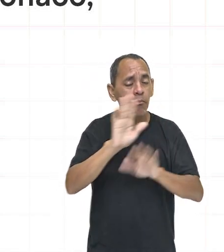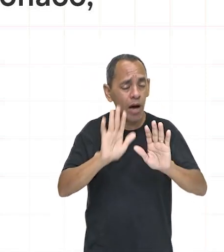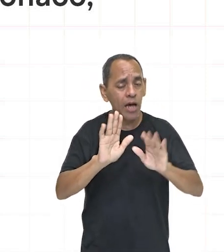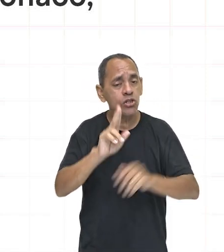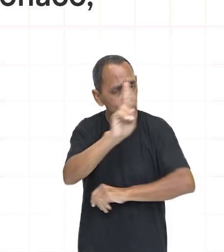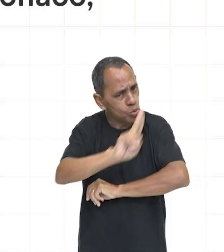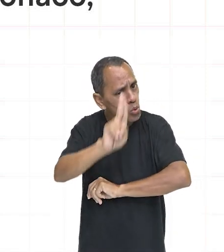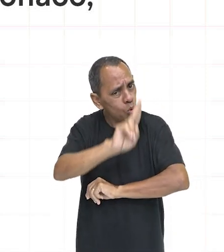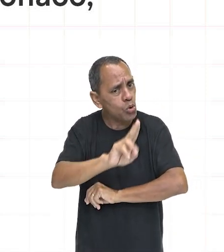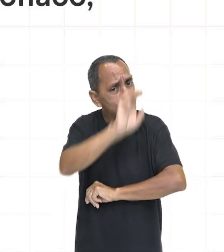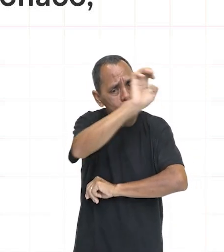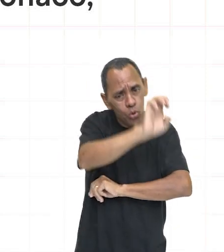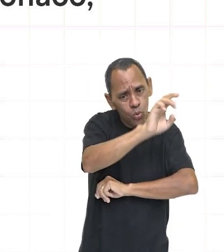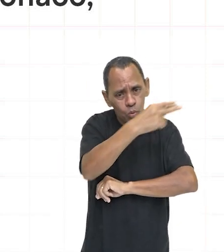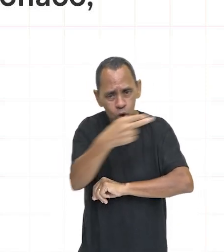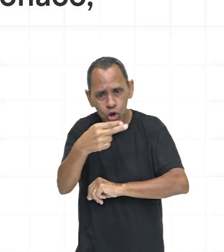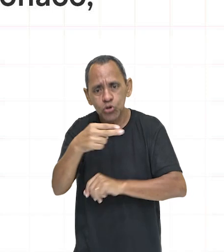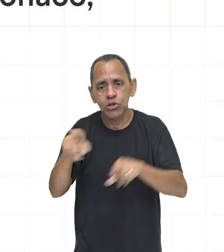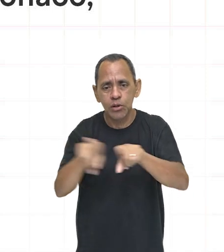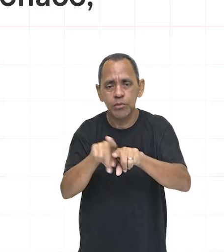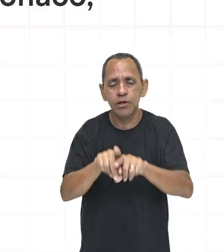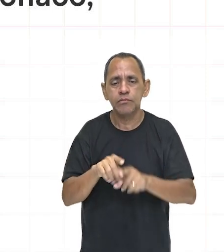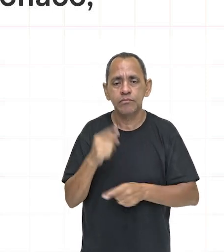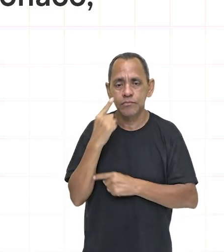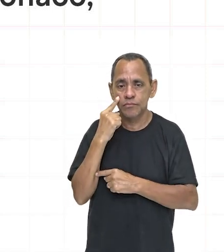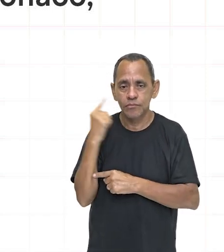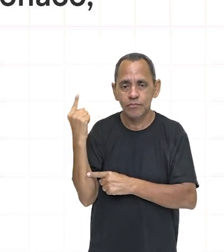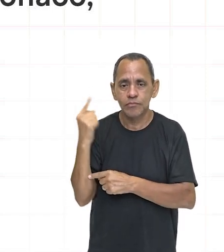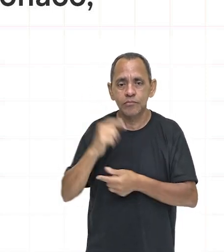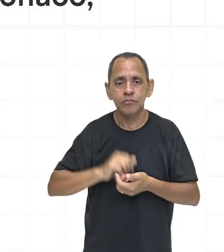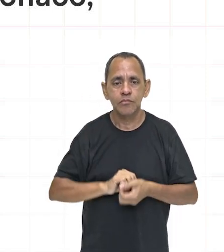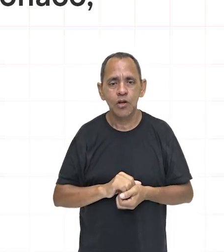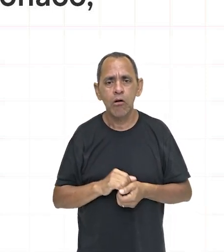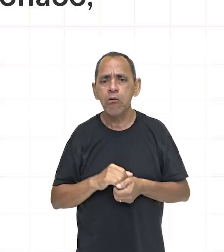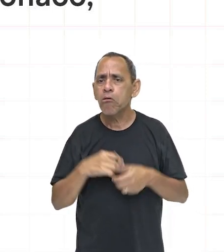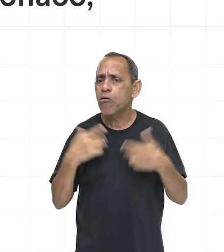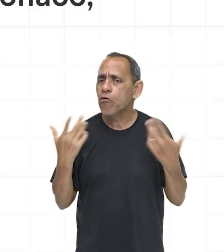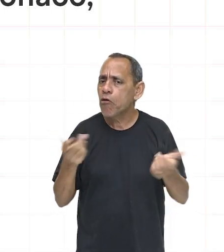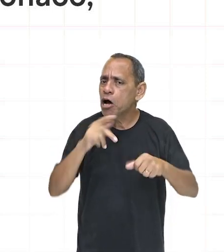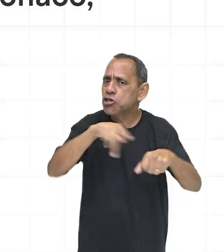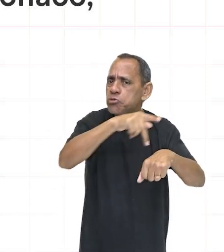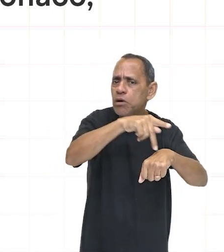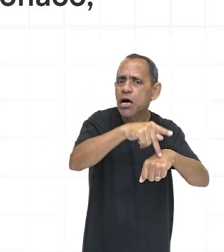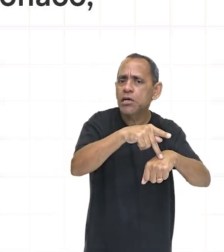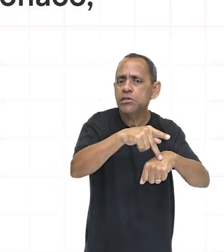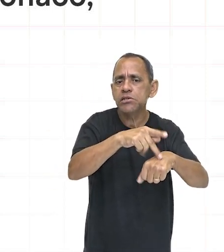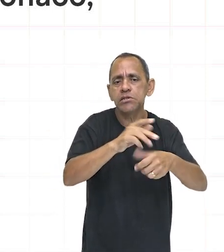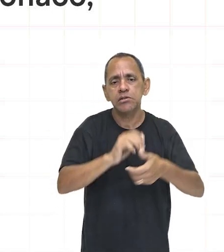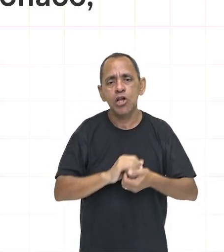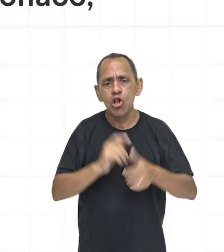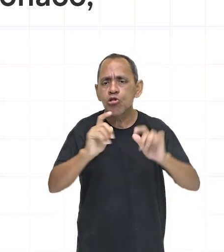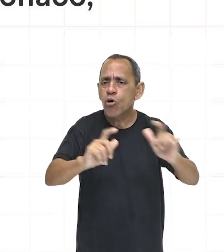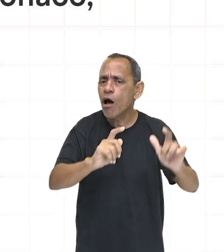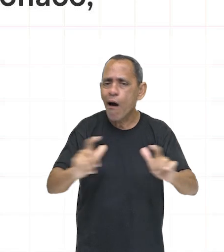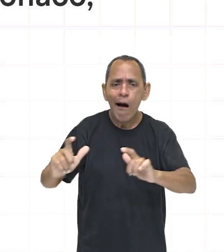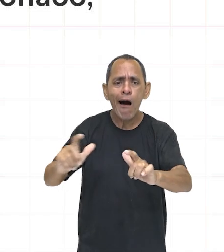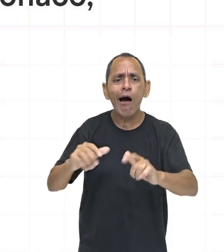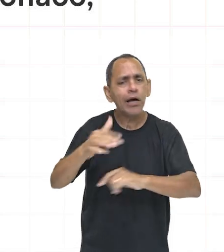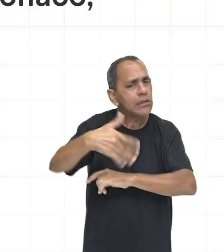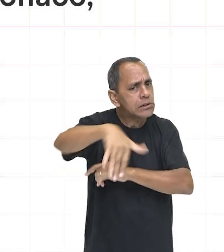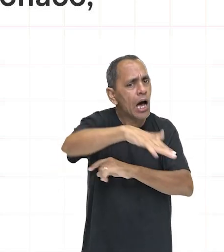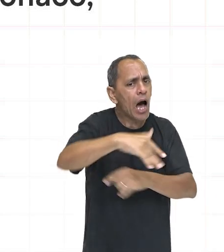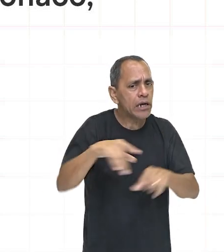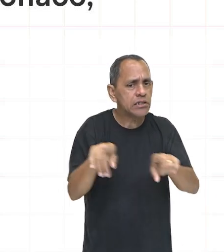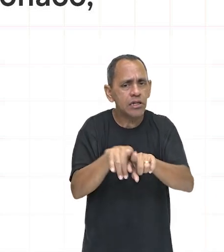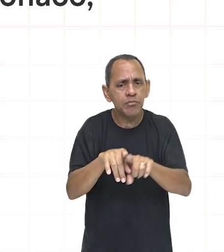euro, tá? Então, aí, quais serão, né, esses lugares, esses territórios, esses